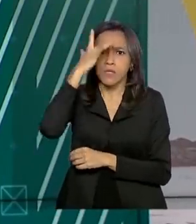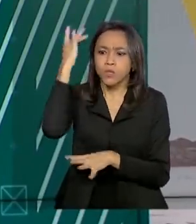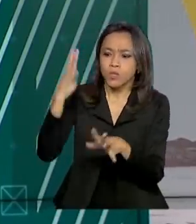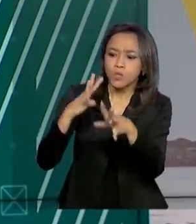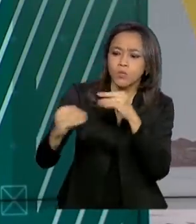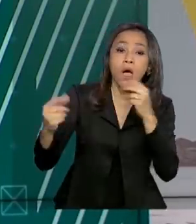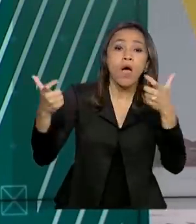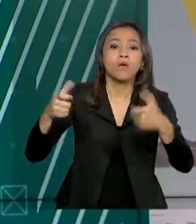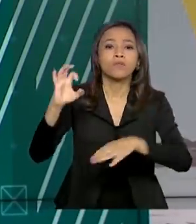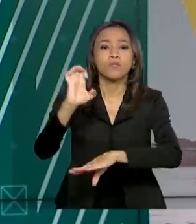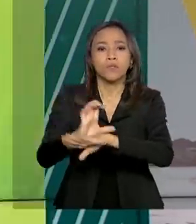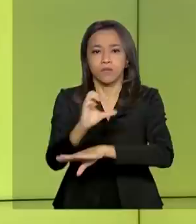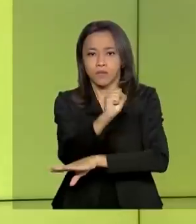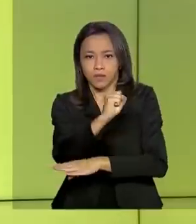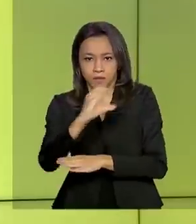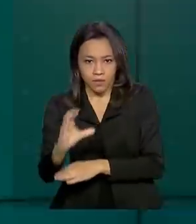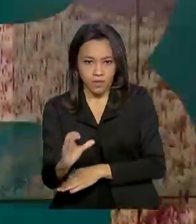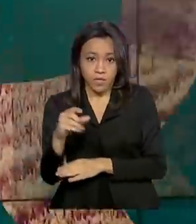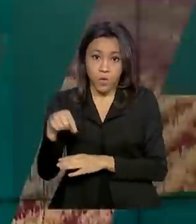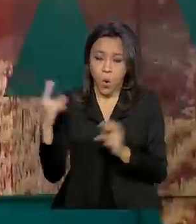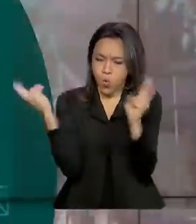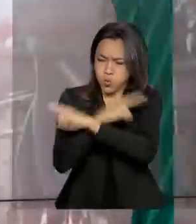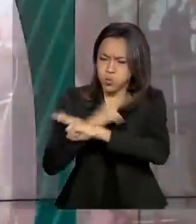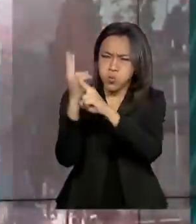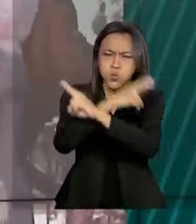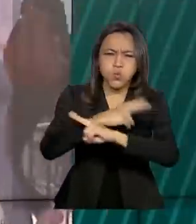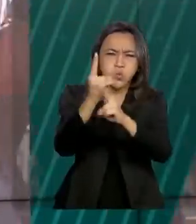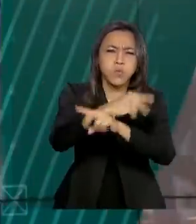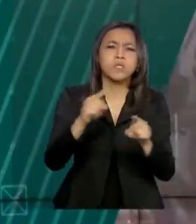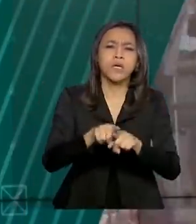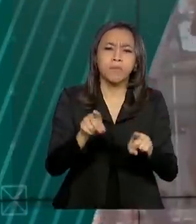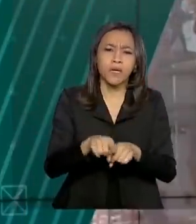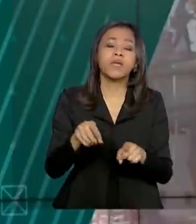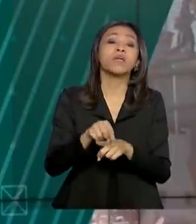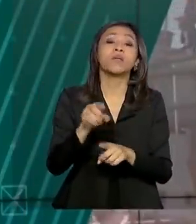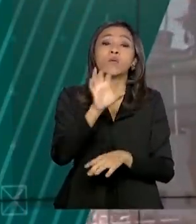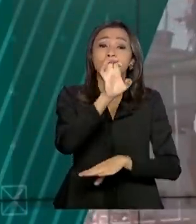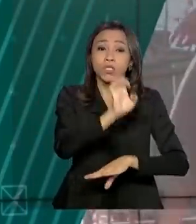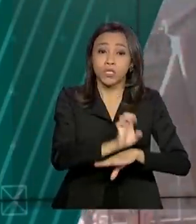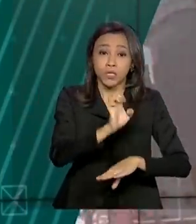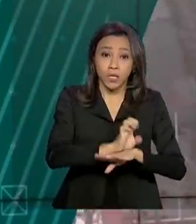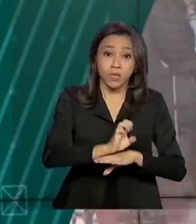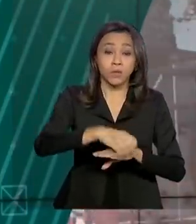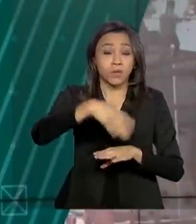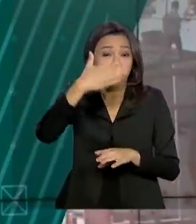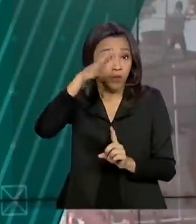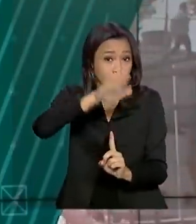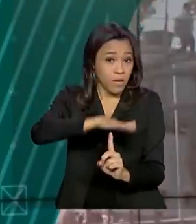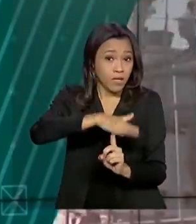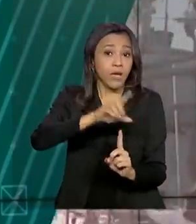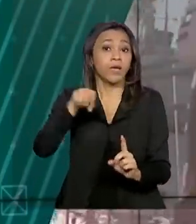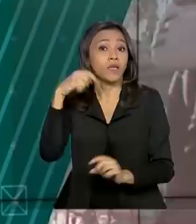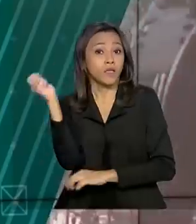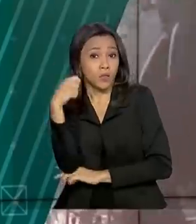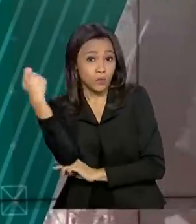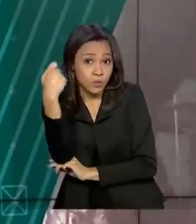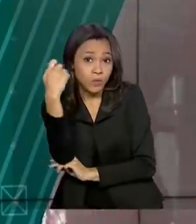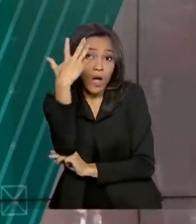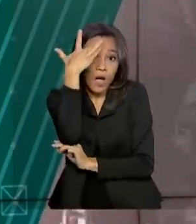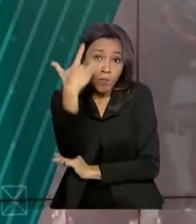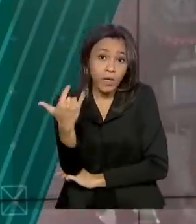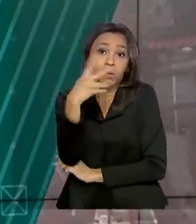Santa Catarina. Os ventos fortes atingiram também o Paraná e o Rio Grande do Sul. E amanhã, o presidente Jair Bolsonaro